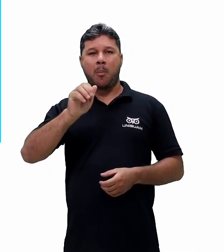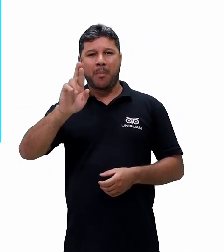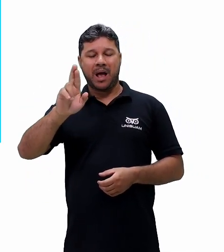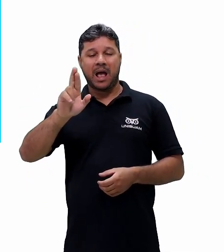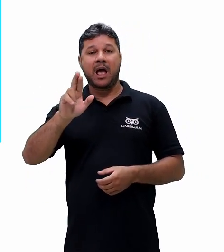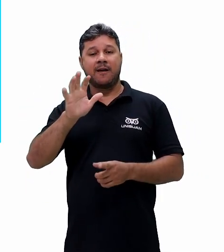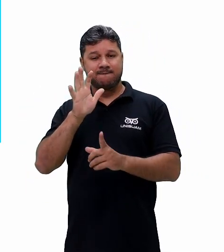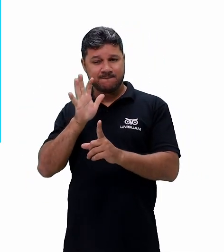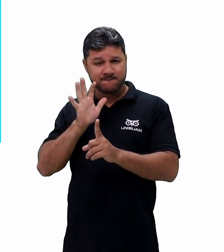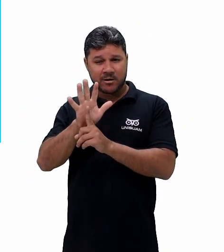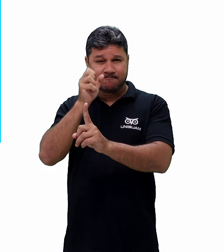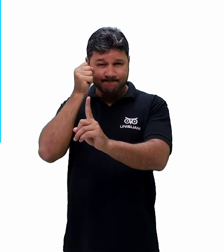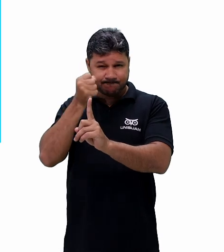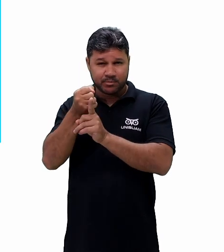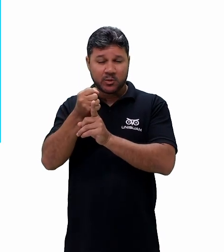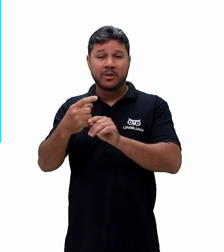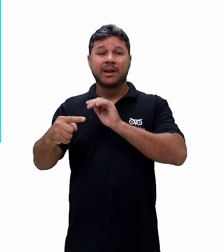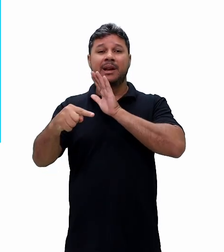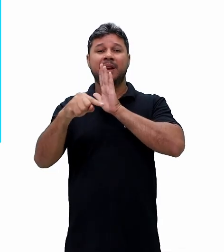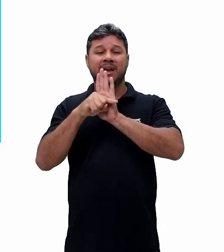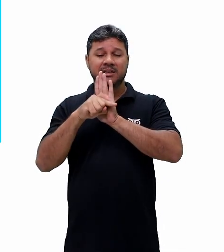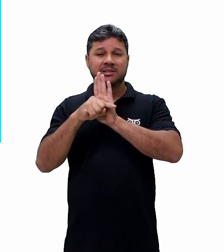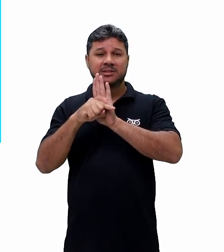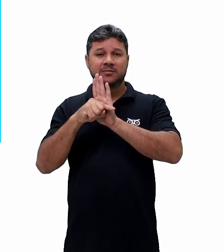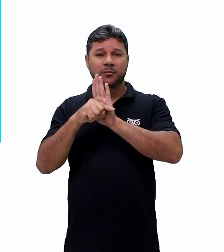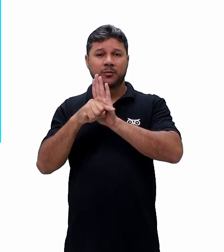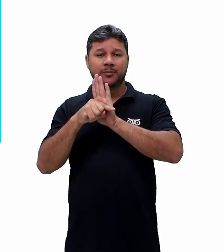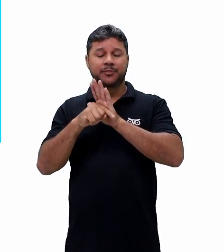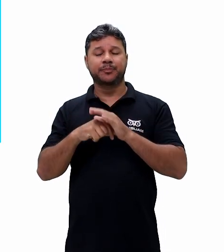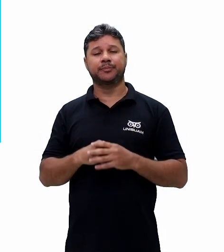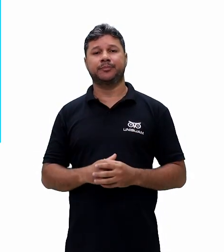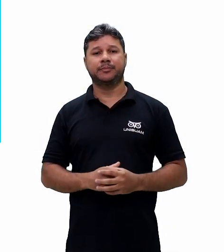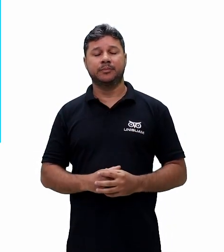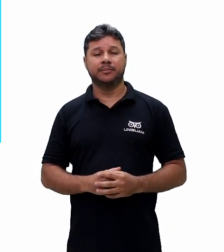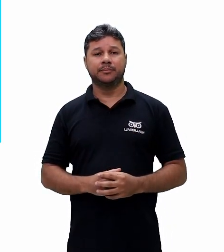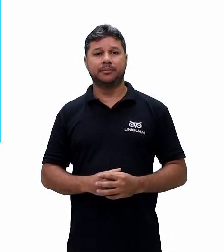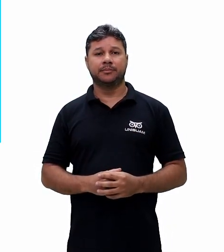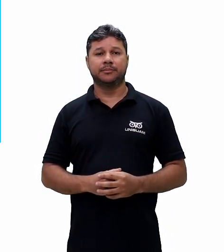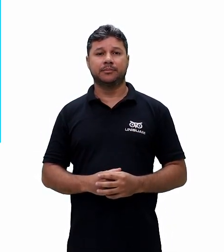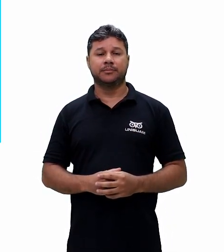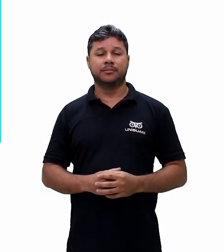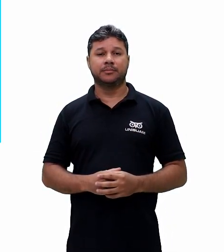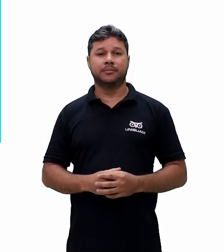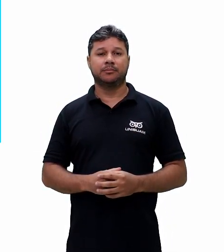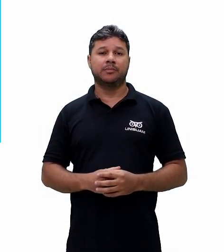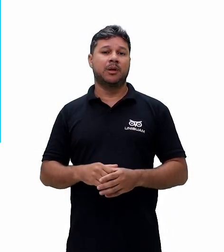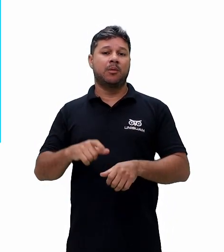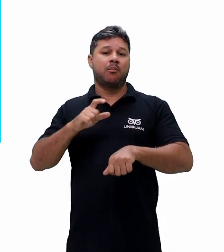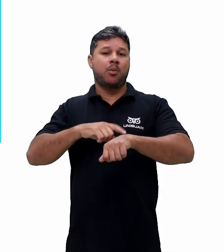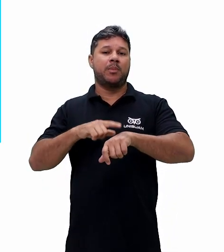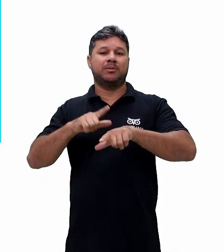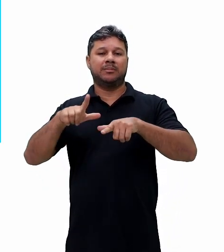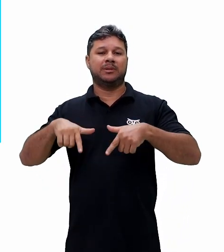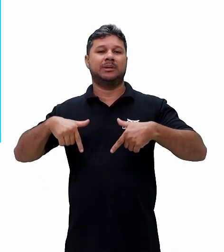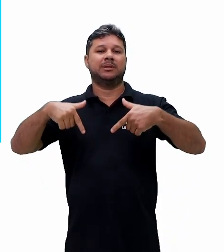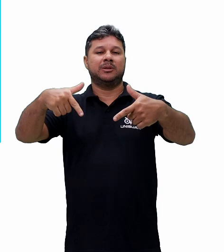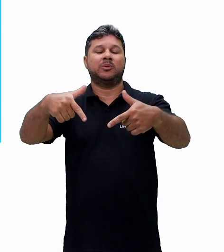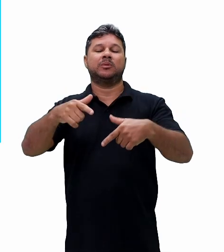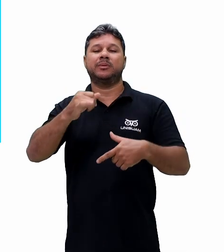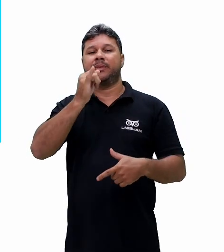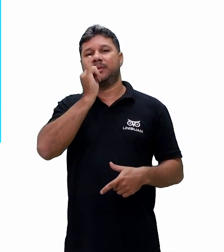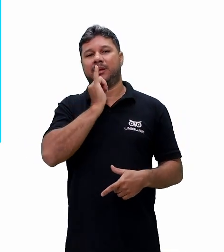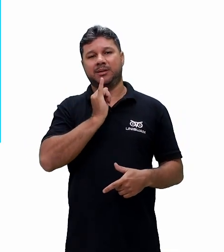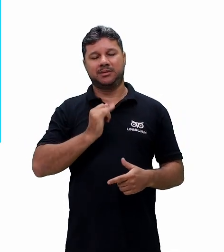irá interferir de forma negativa na execução